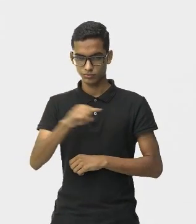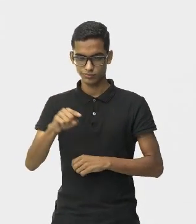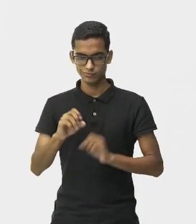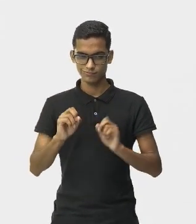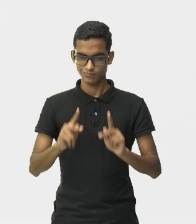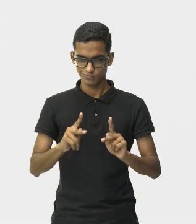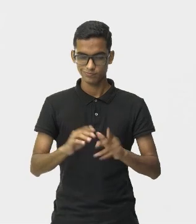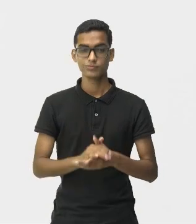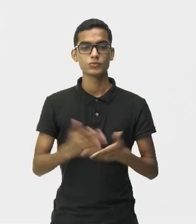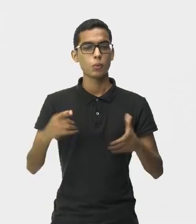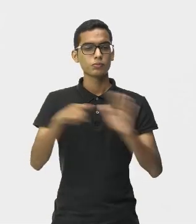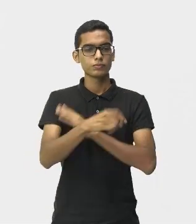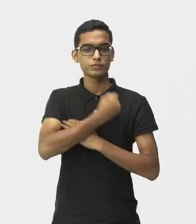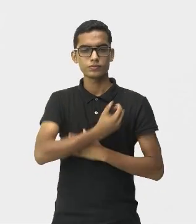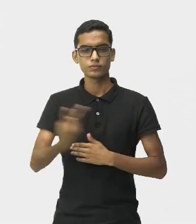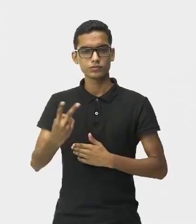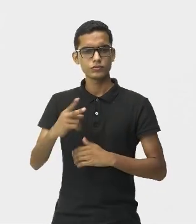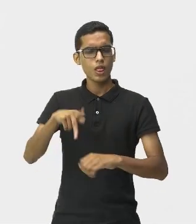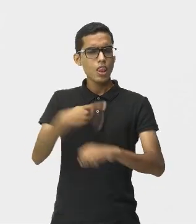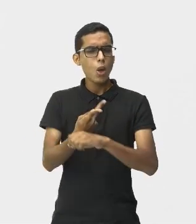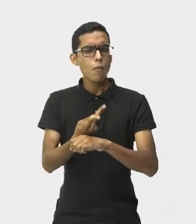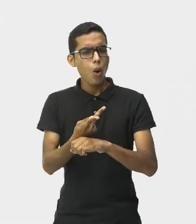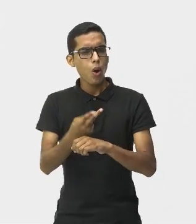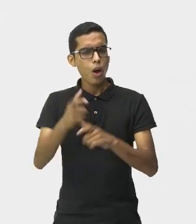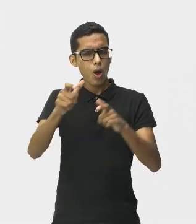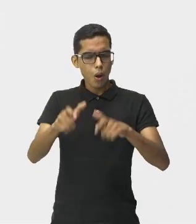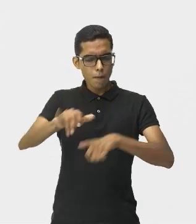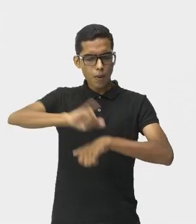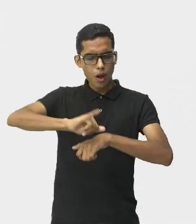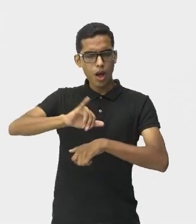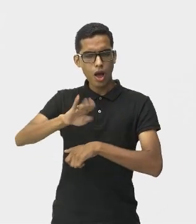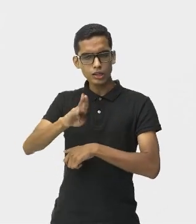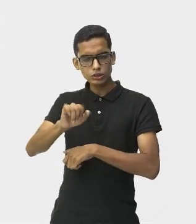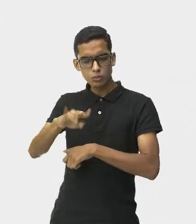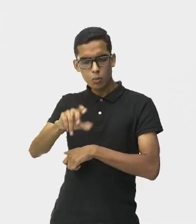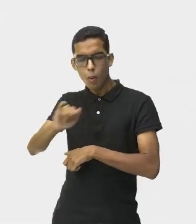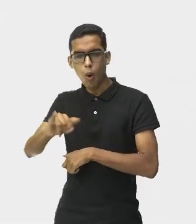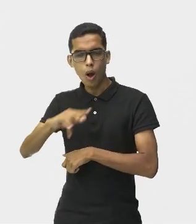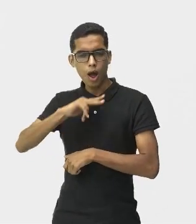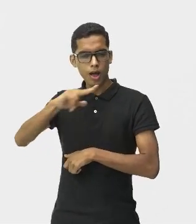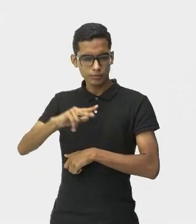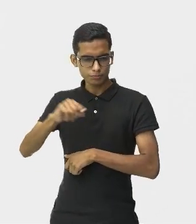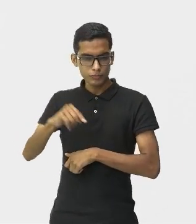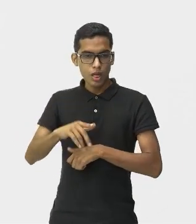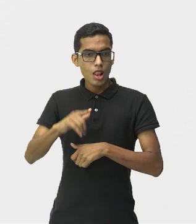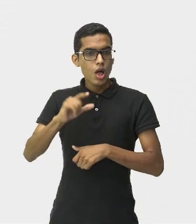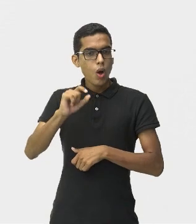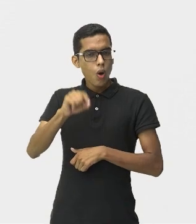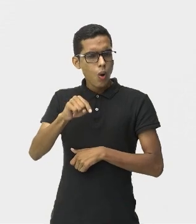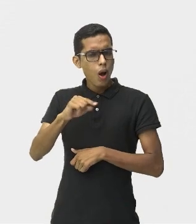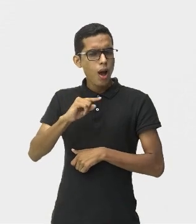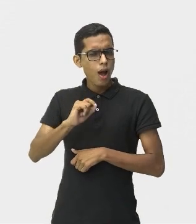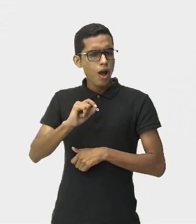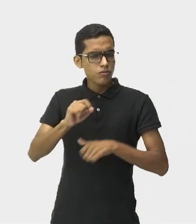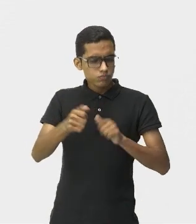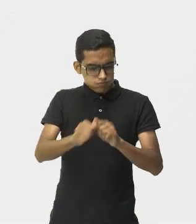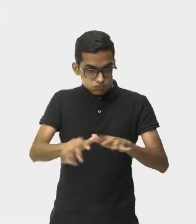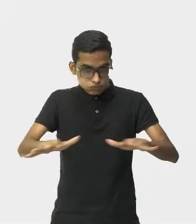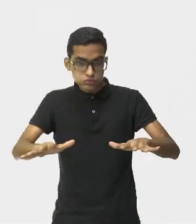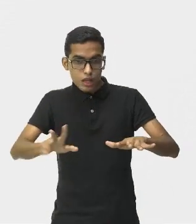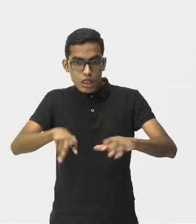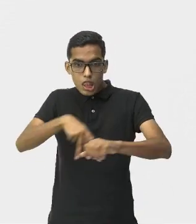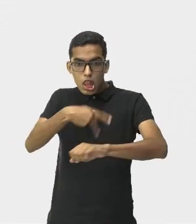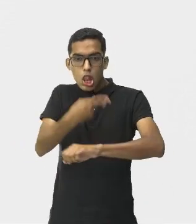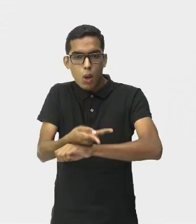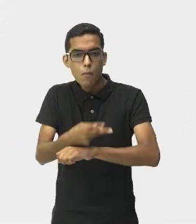Após o grande terremoto de Lisboa, Dom José I estabeleceu um poderoso ministro para a pasta de negócios estrangeiros e